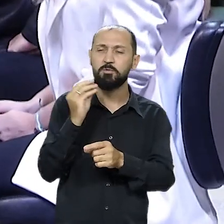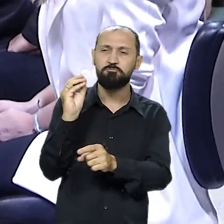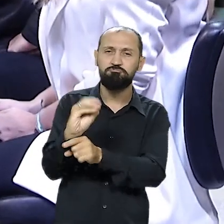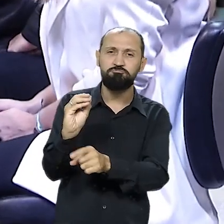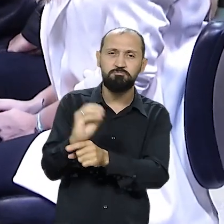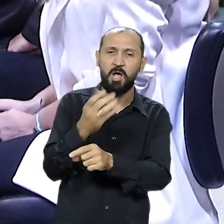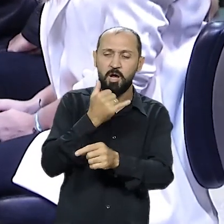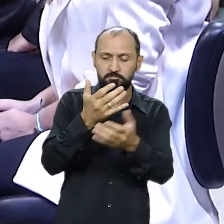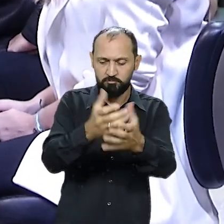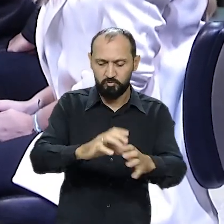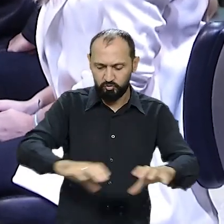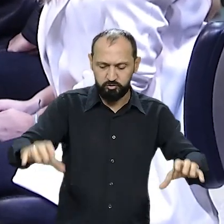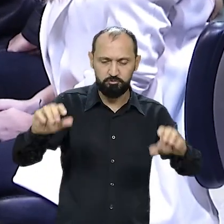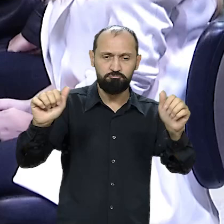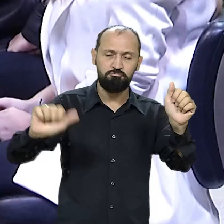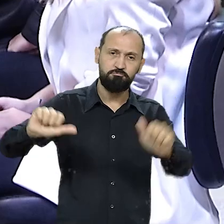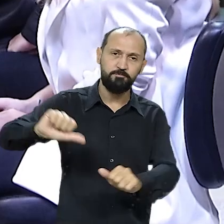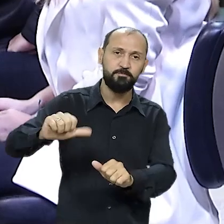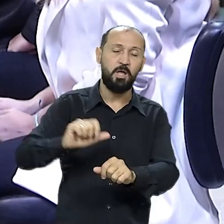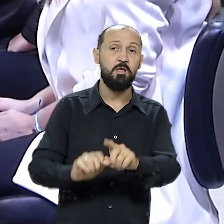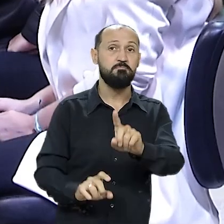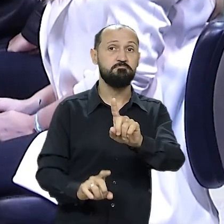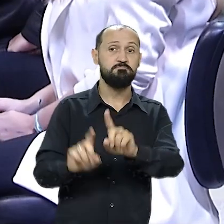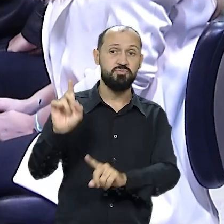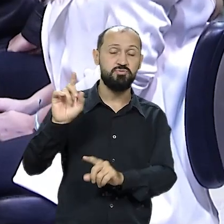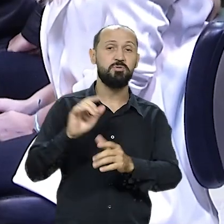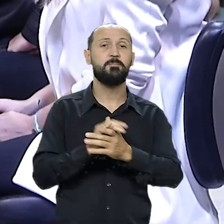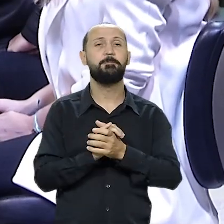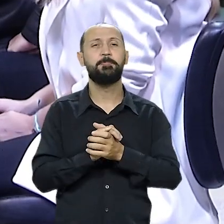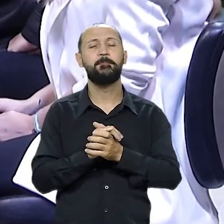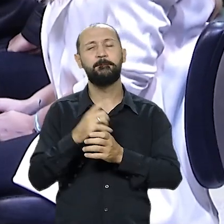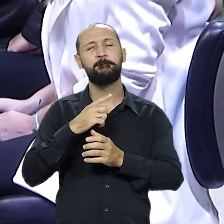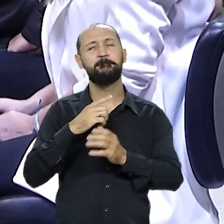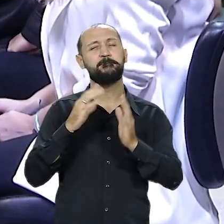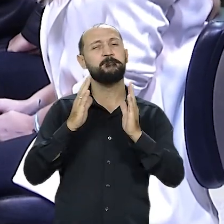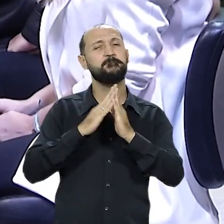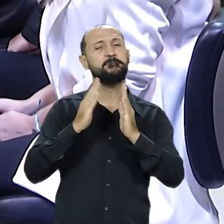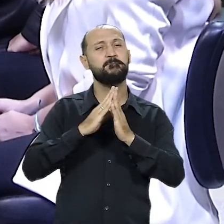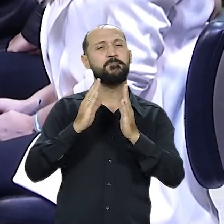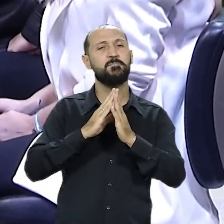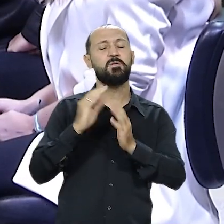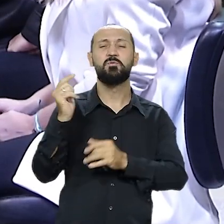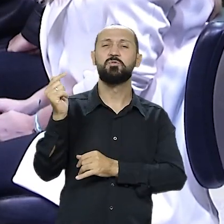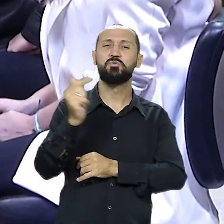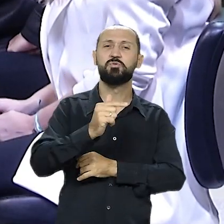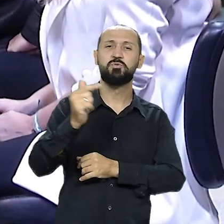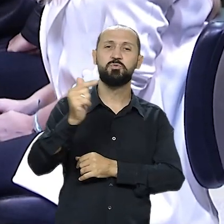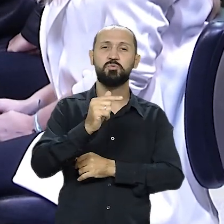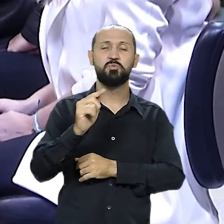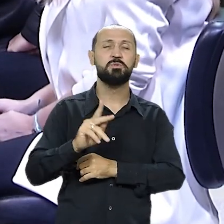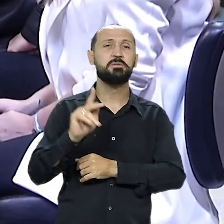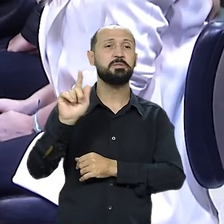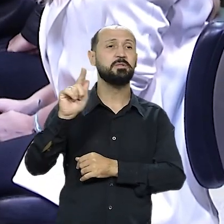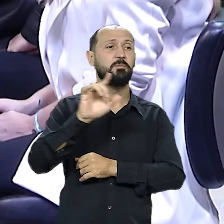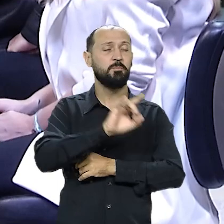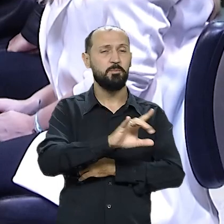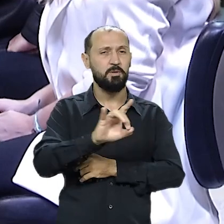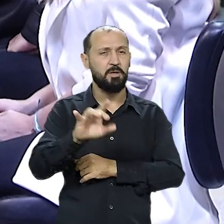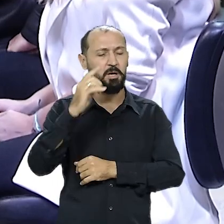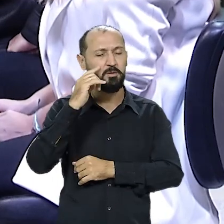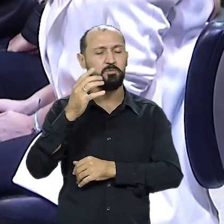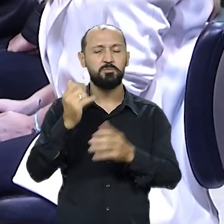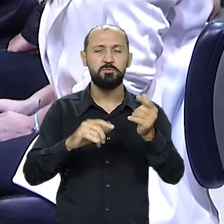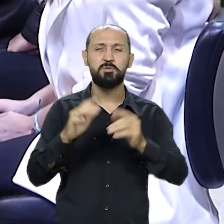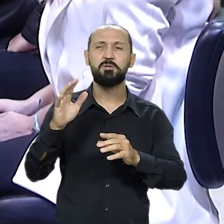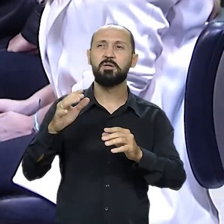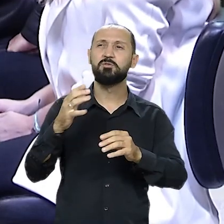comida nela, eu boto a boia no coxo, aí a produção aumenta. Então eu tenho em casa média de 22 quilos de leite por animal.